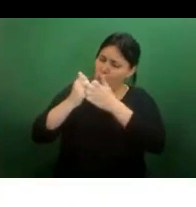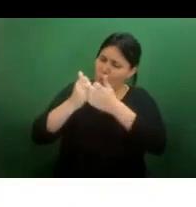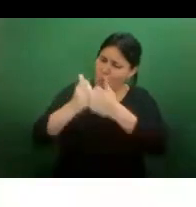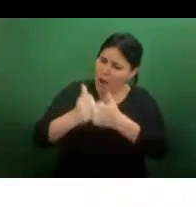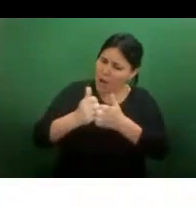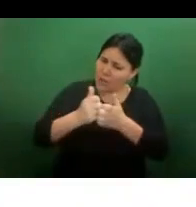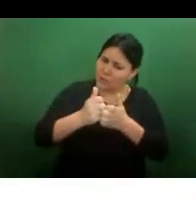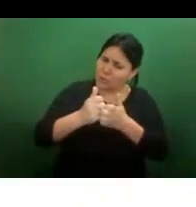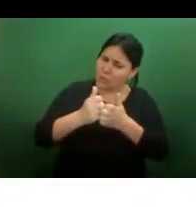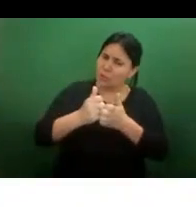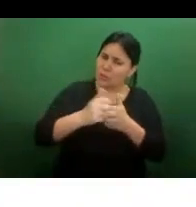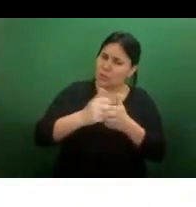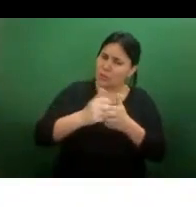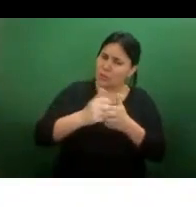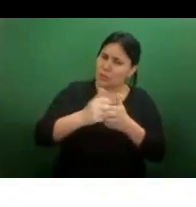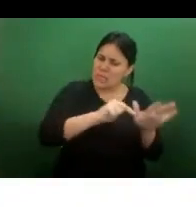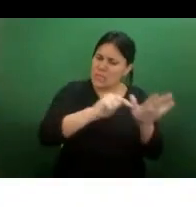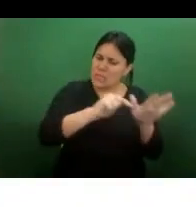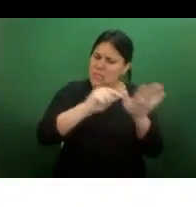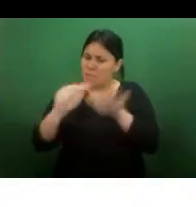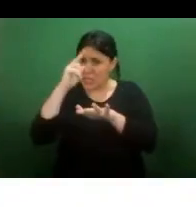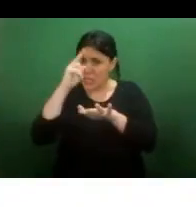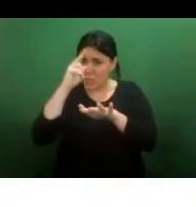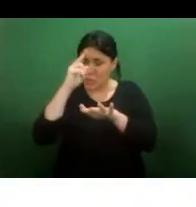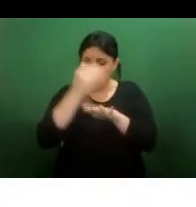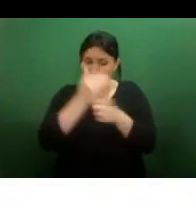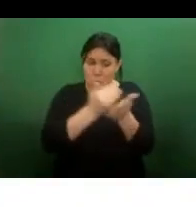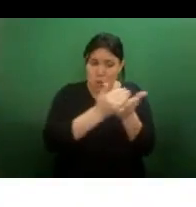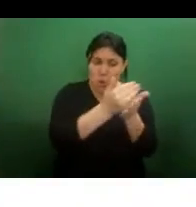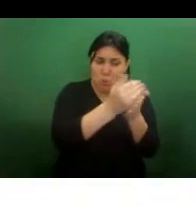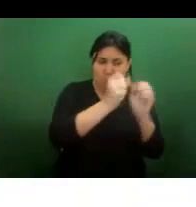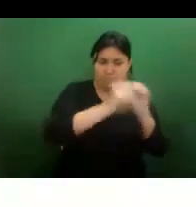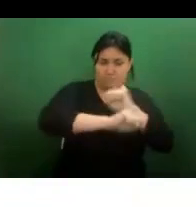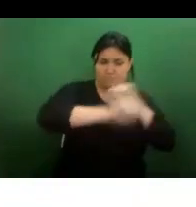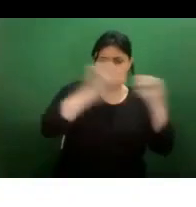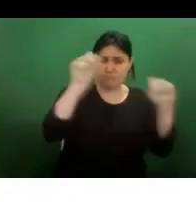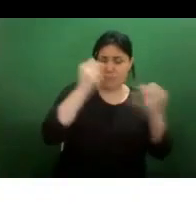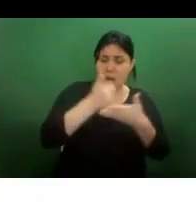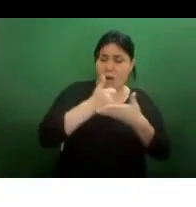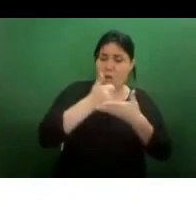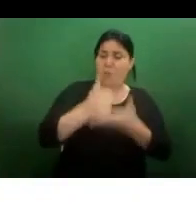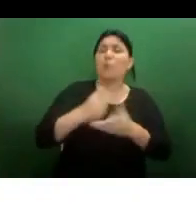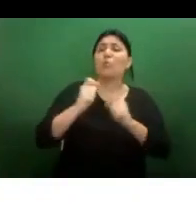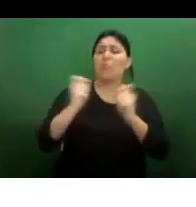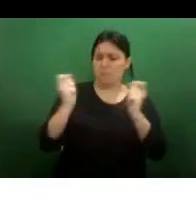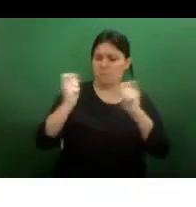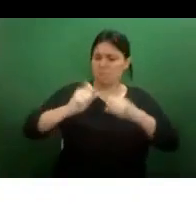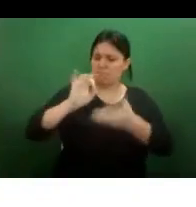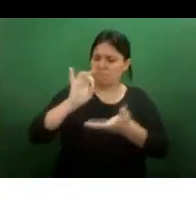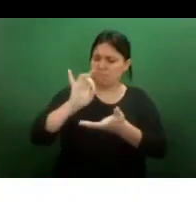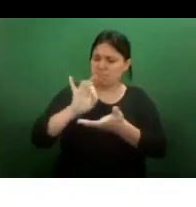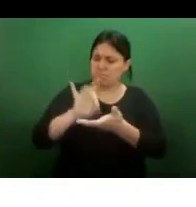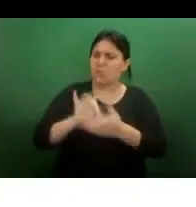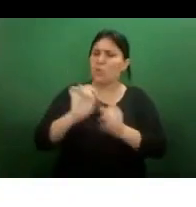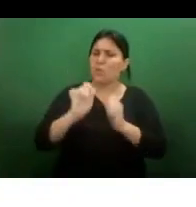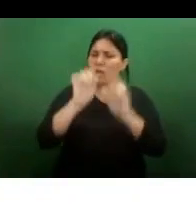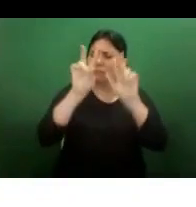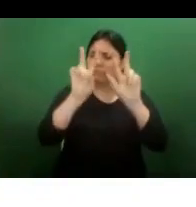fielmente desde segunda-feira de manhã, nos auxiliando na consolidação da pauta, mas